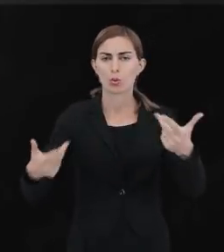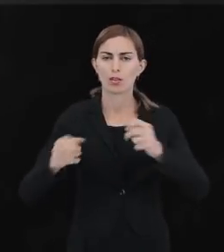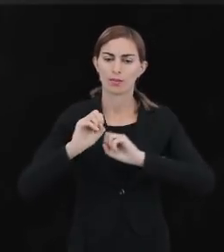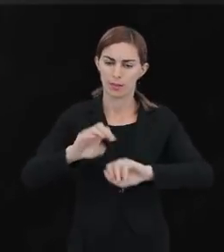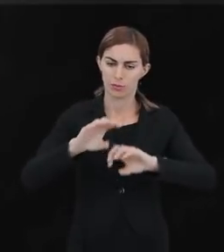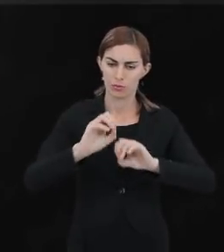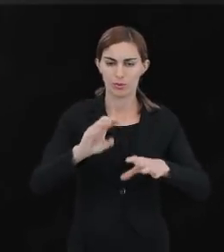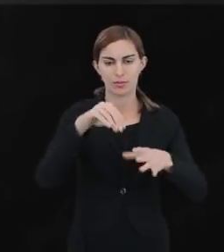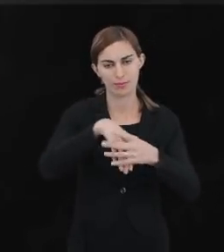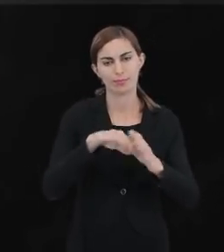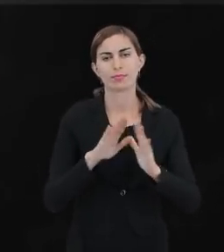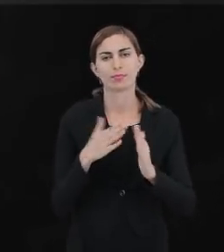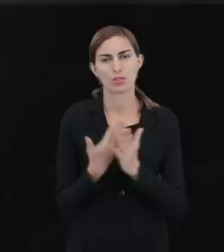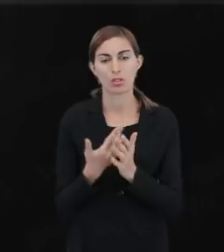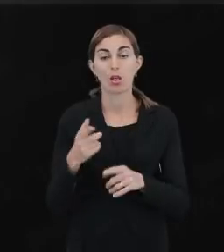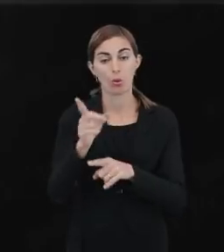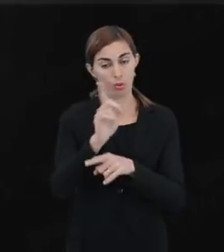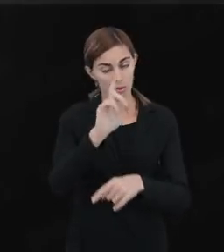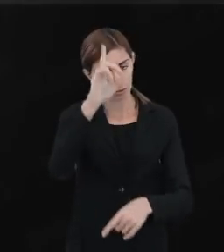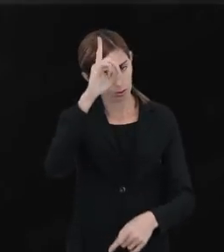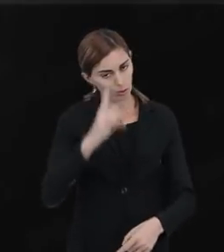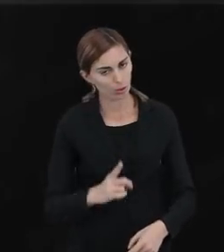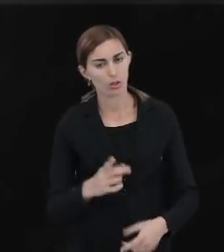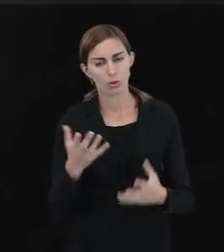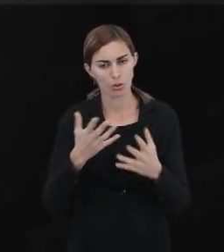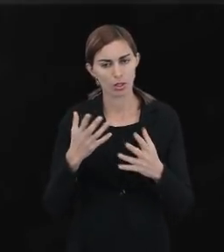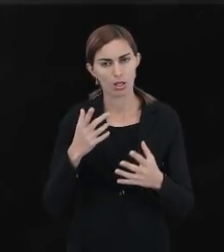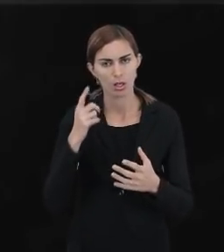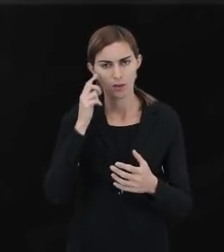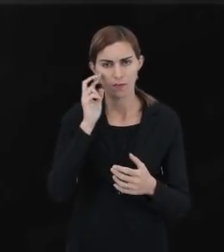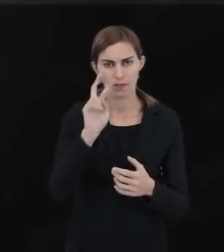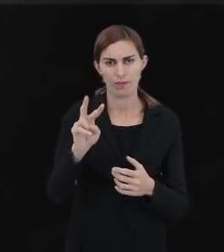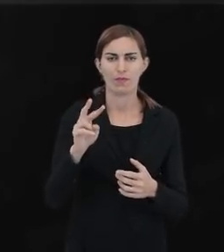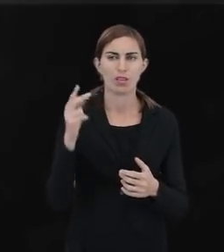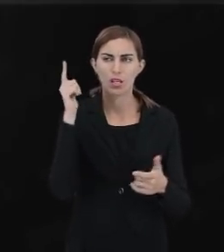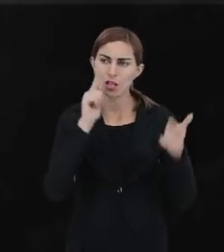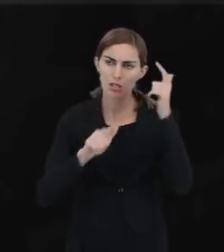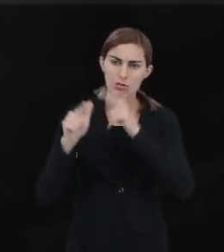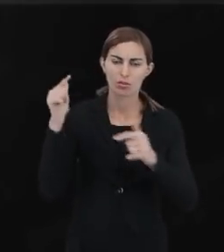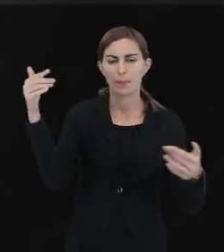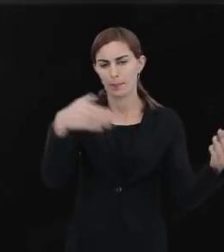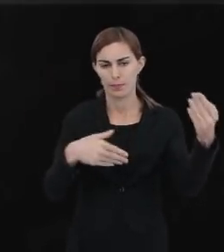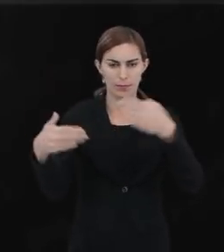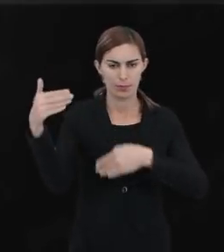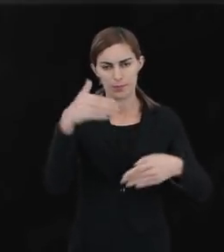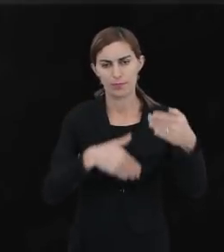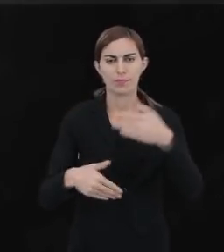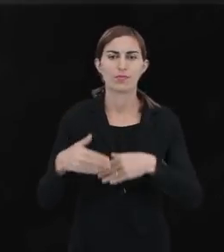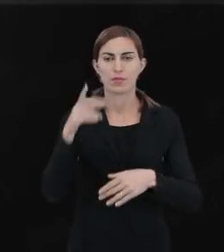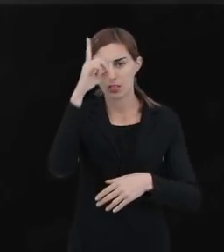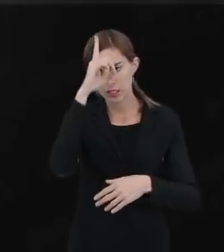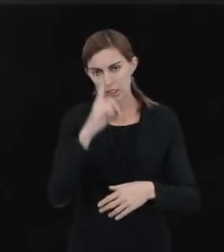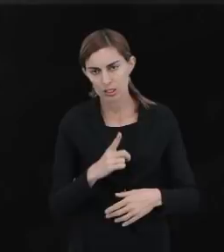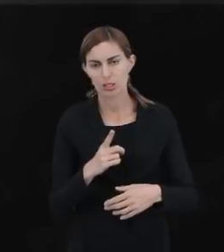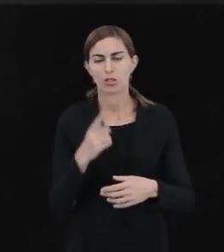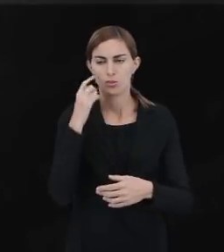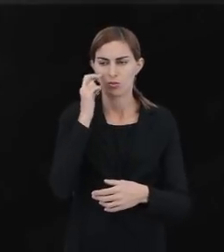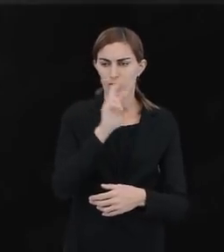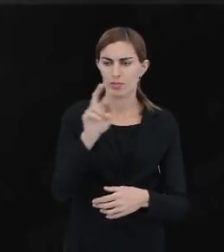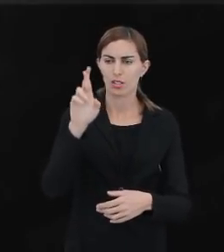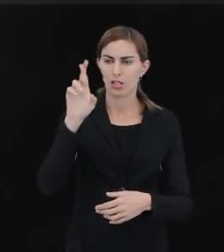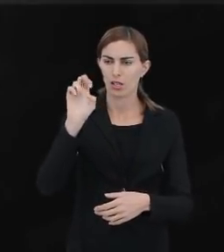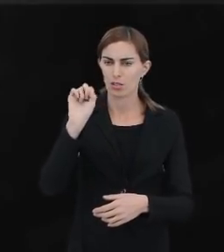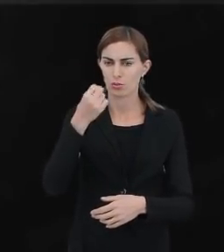ofertado na escola é um diretor que encara os resultados educacionais de forma participativa o diretor que encara o resultado